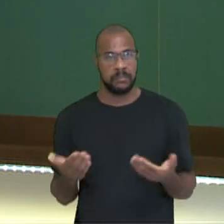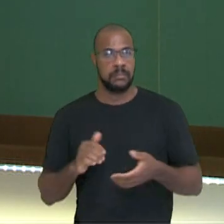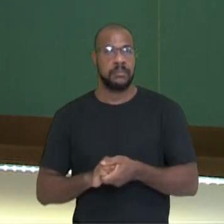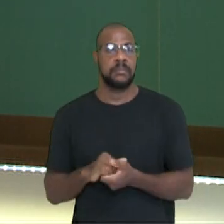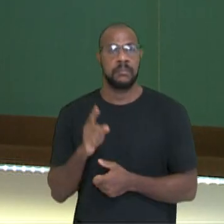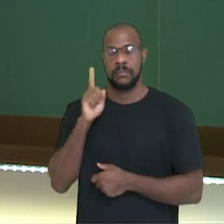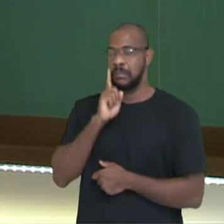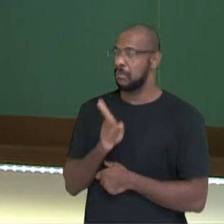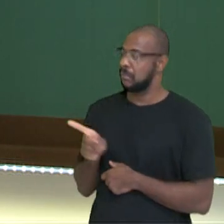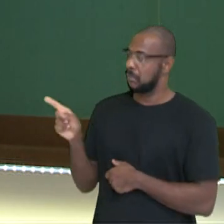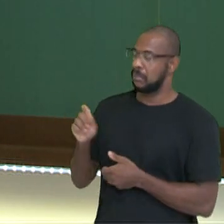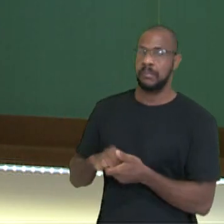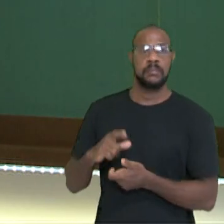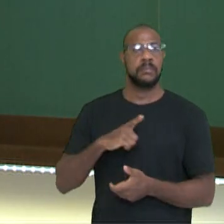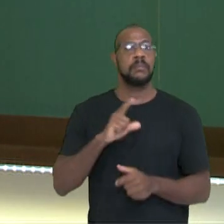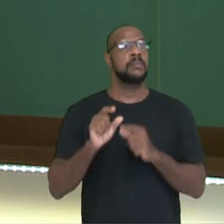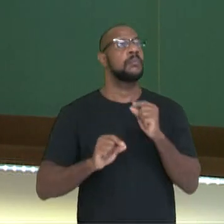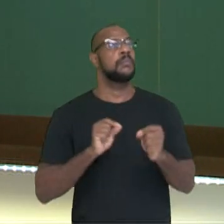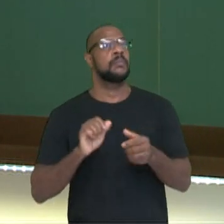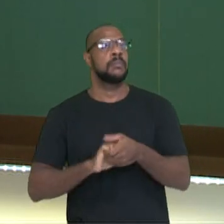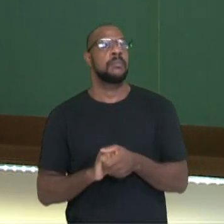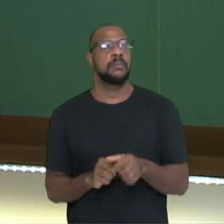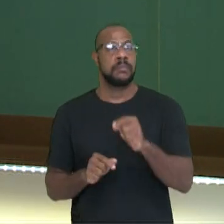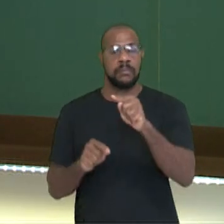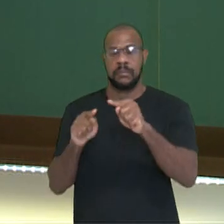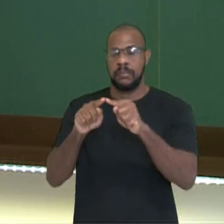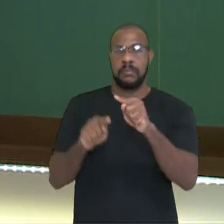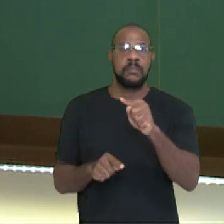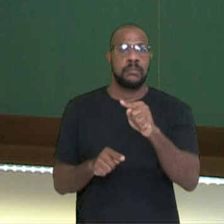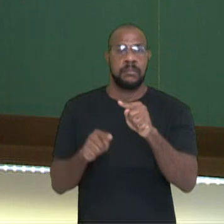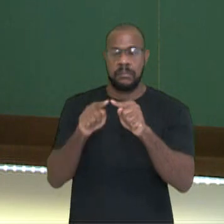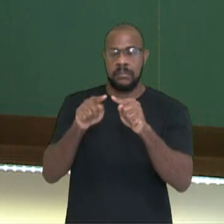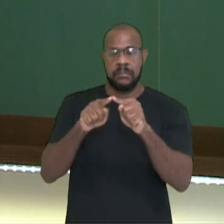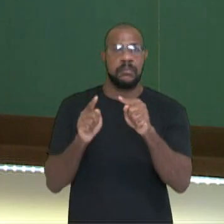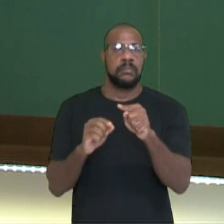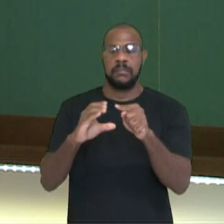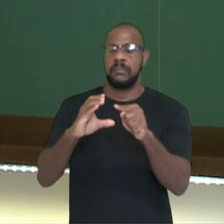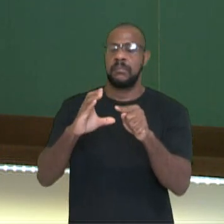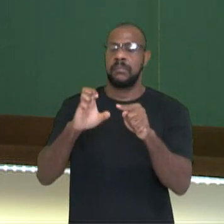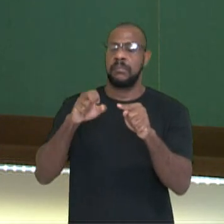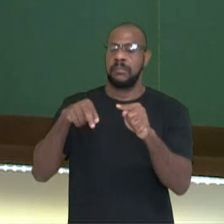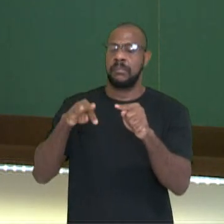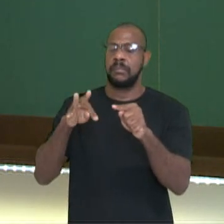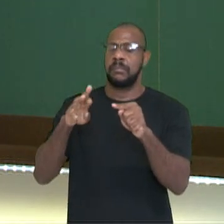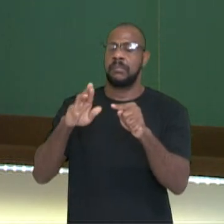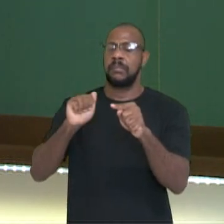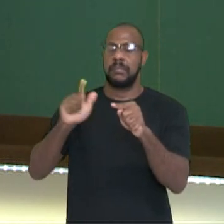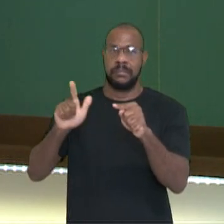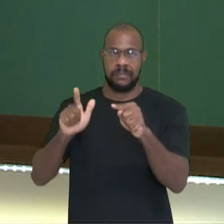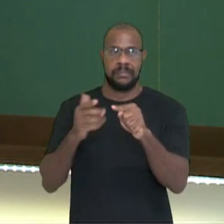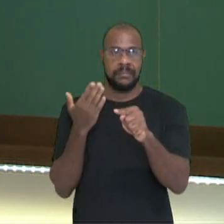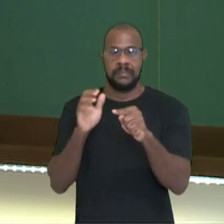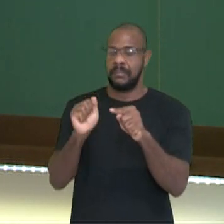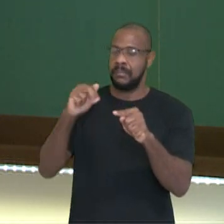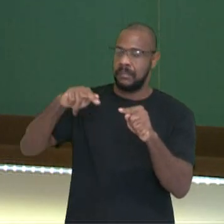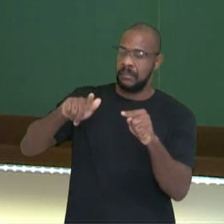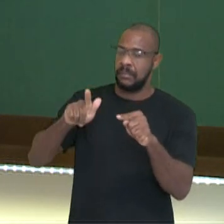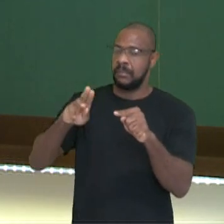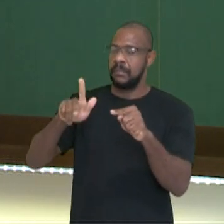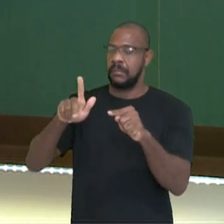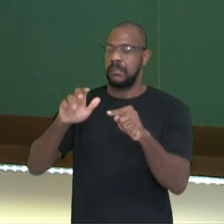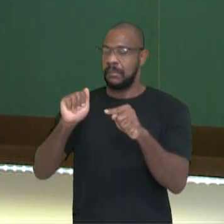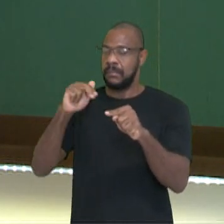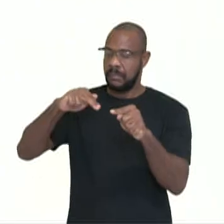Então, aí nós temos também o chamado ângulo central. Ângulo é aquela região delimitada por